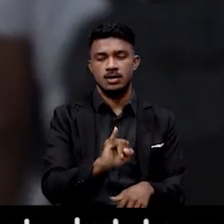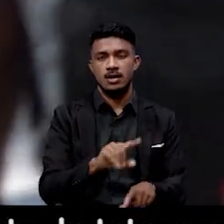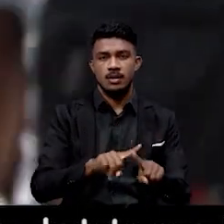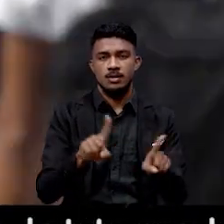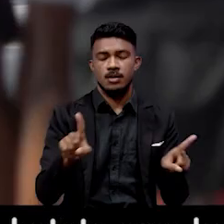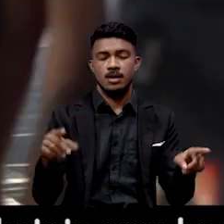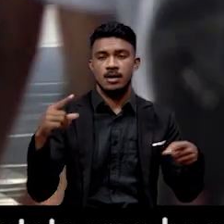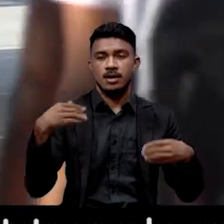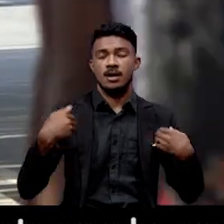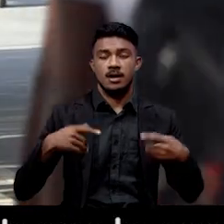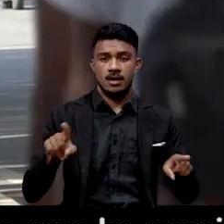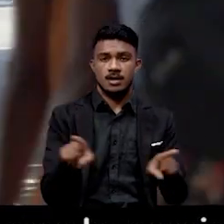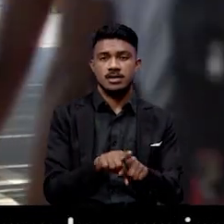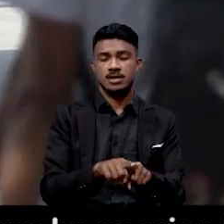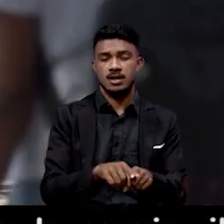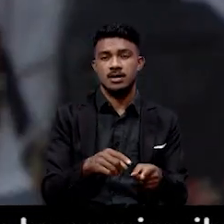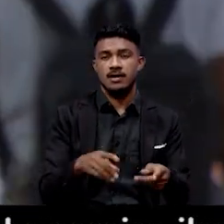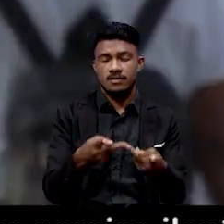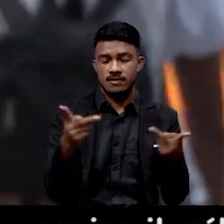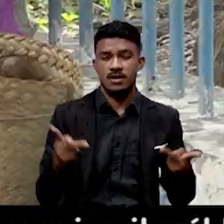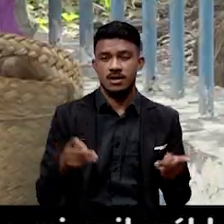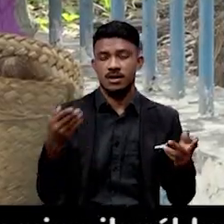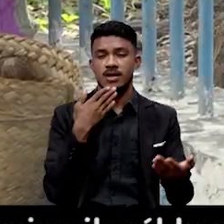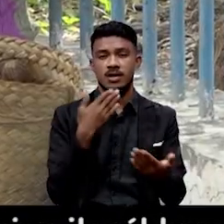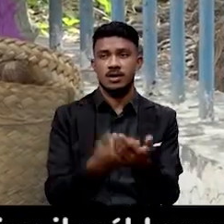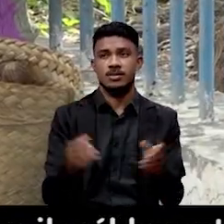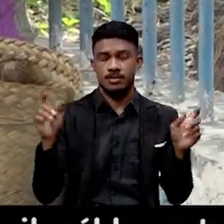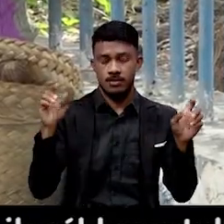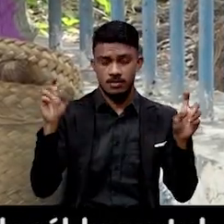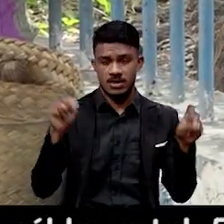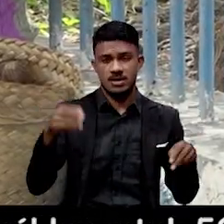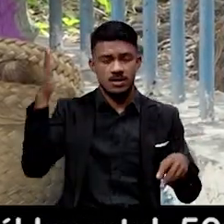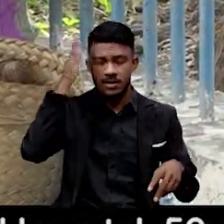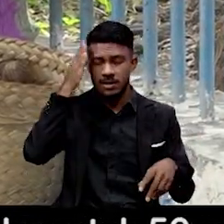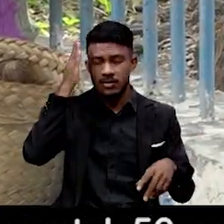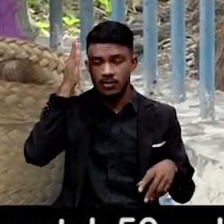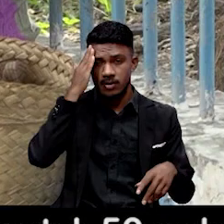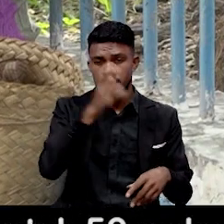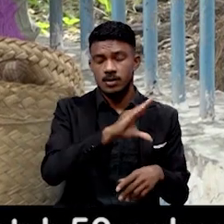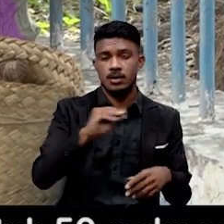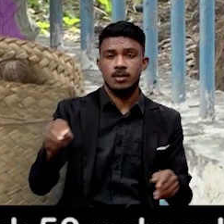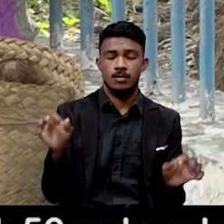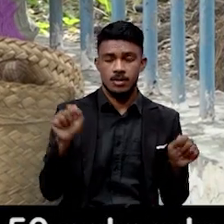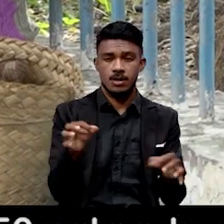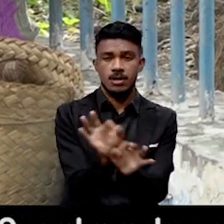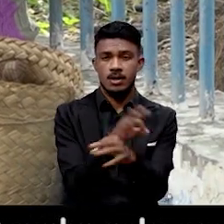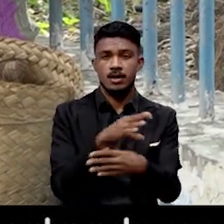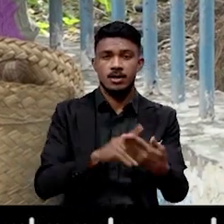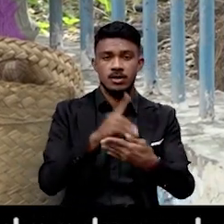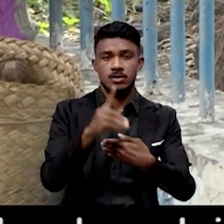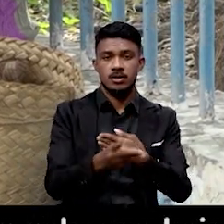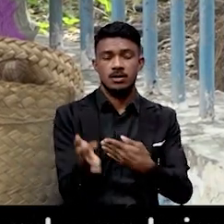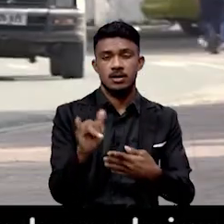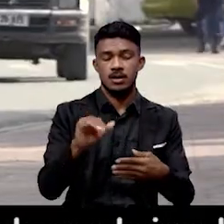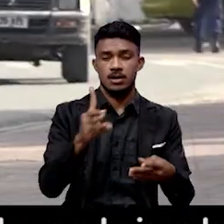hanesan sidadau ida diak, precisa mos iha consciência no coopera ho governo, hodi hadia desenvolvimento sidadi